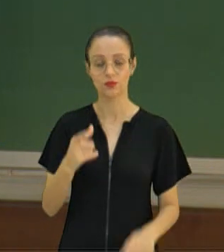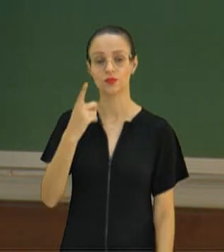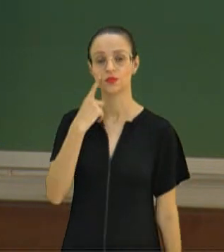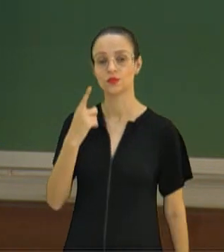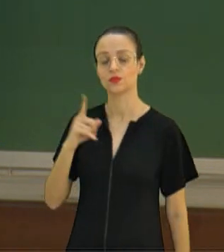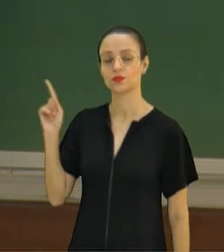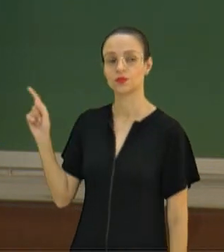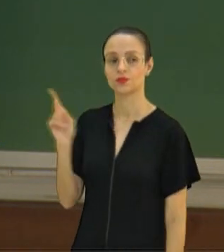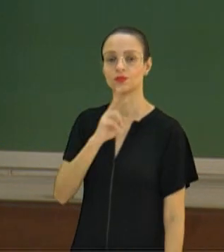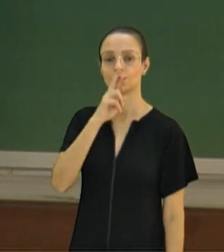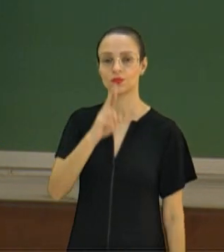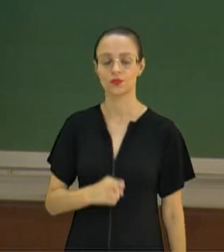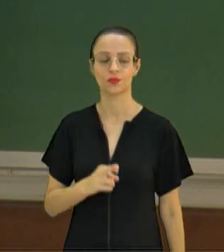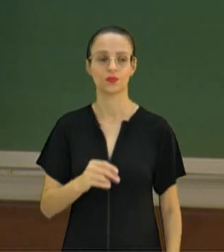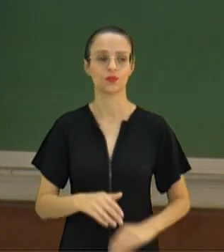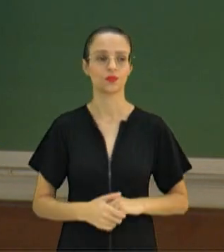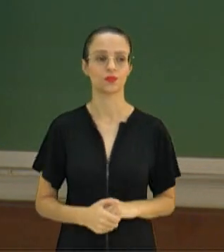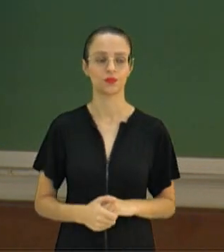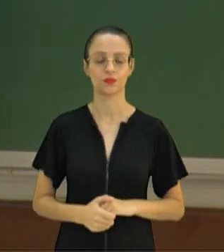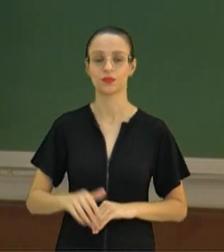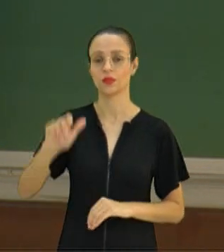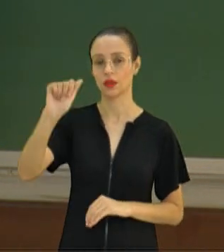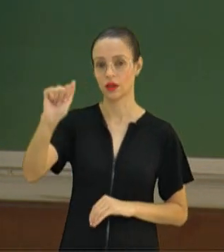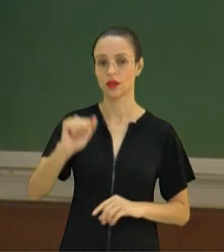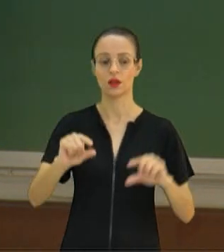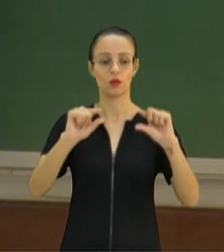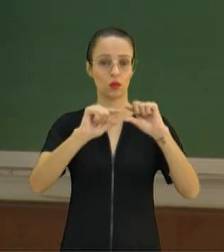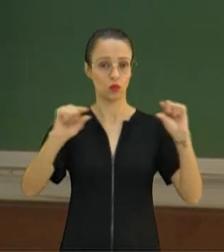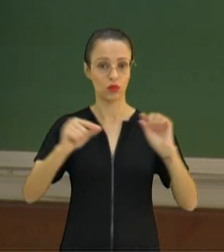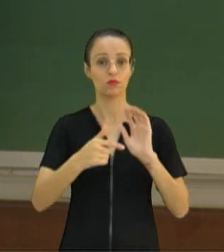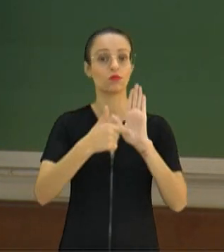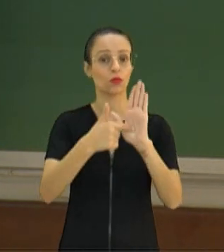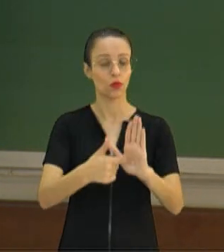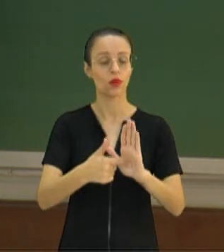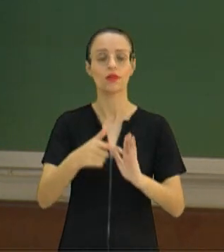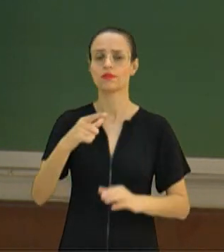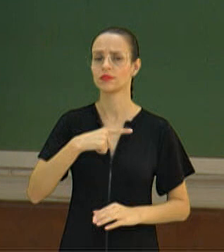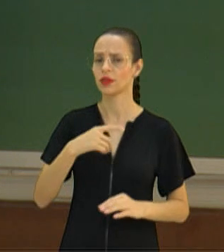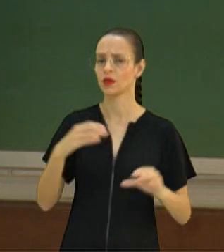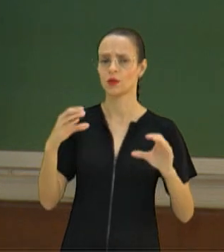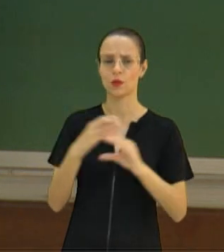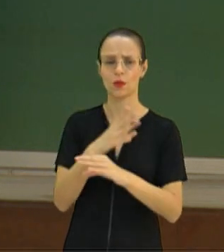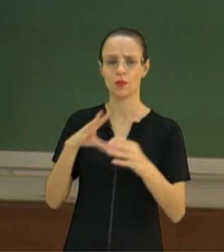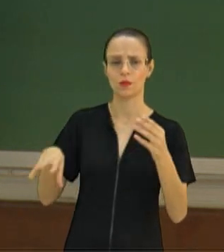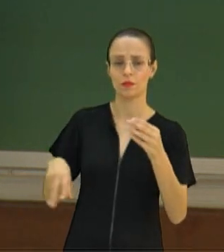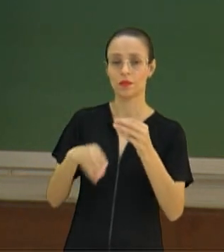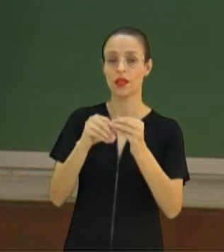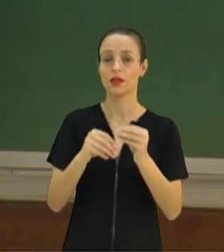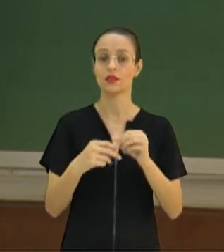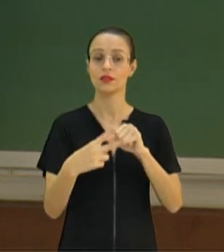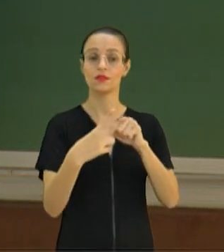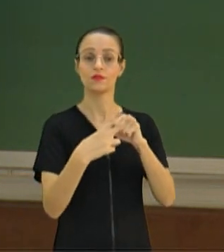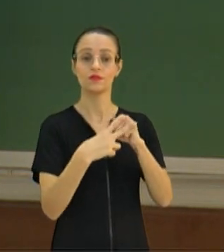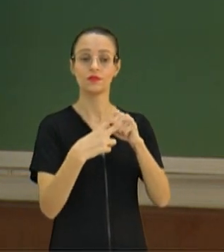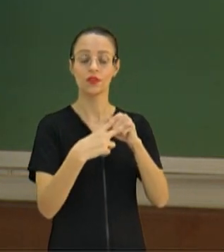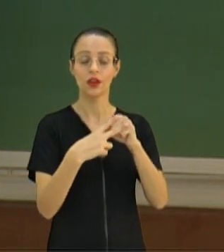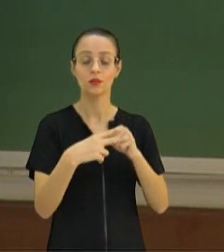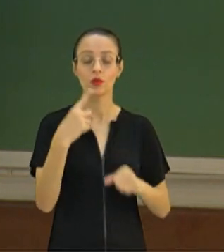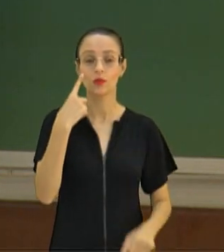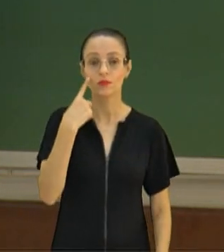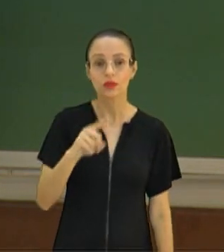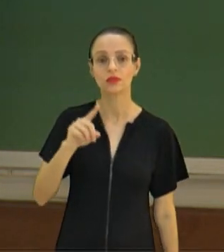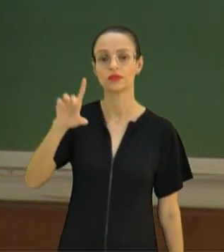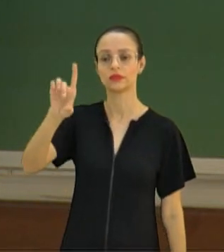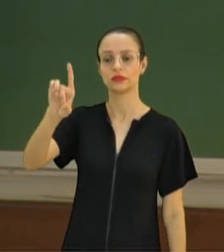confira a resposta. Letra A. A oração destacada completa o sentido do verbo descobrir. Isso mesmo. Os